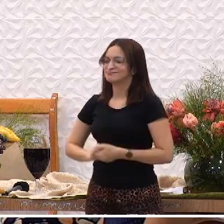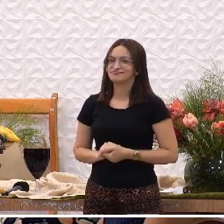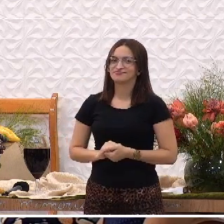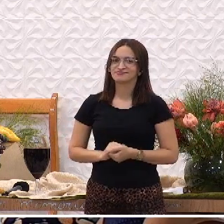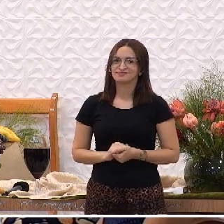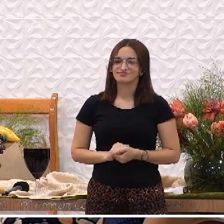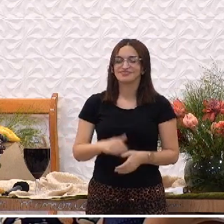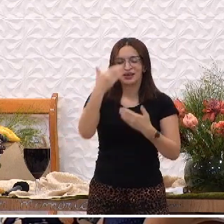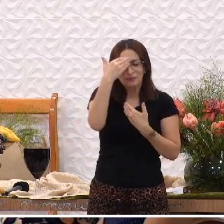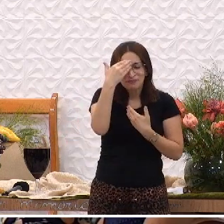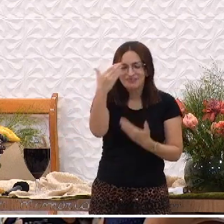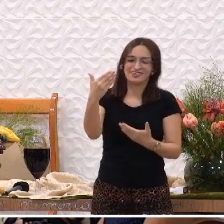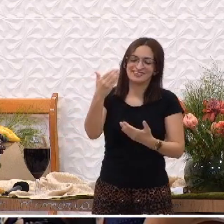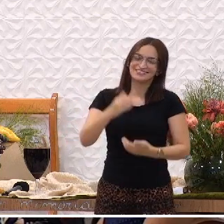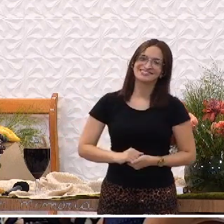Muito obrigado.